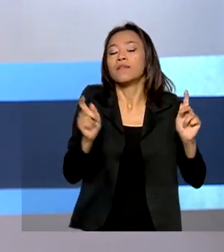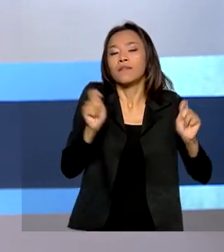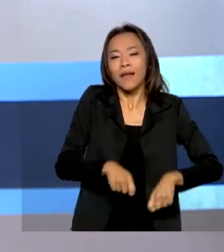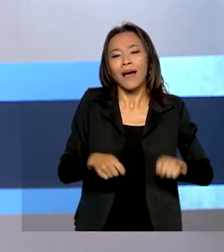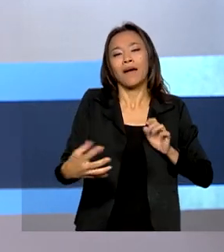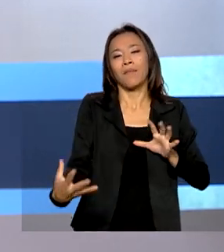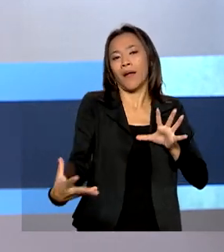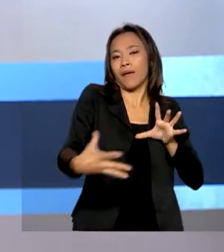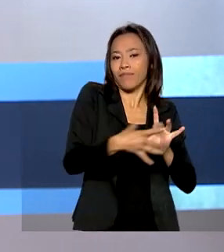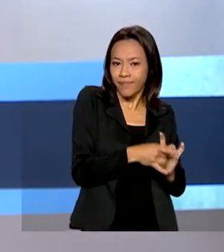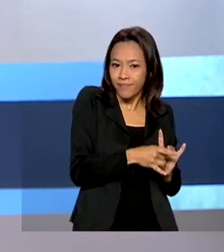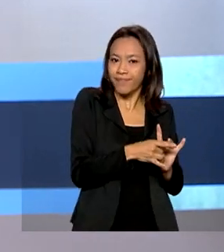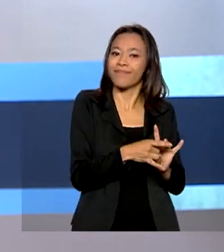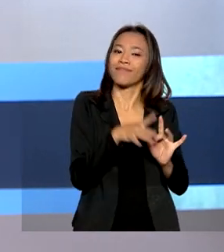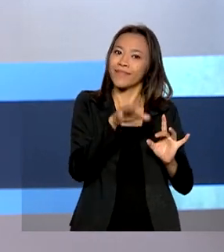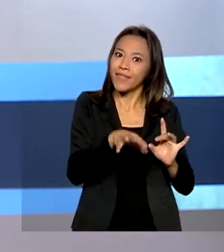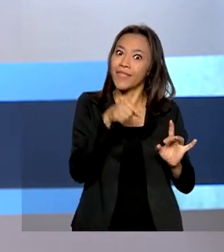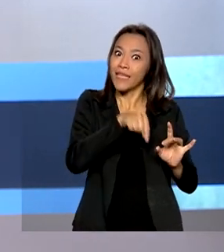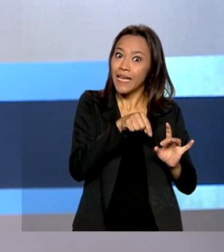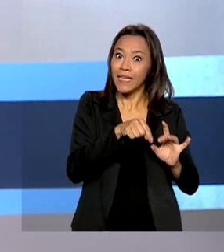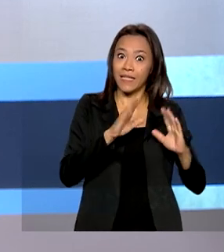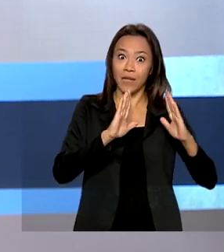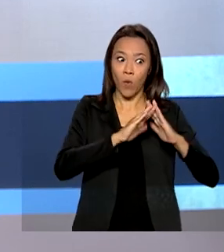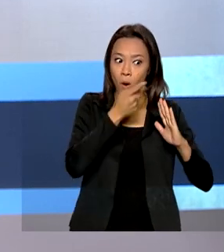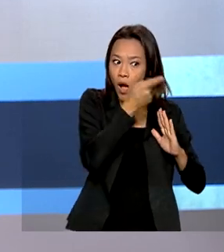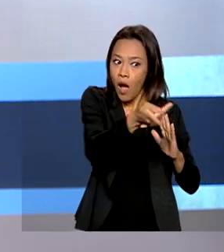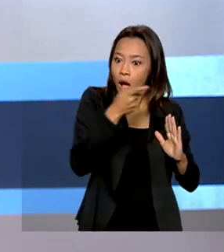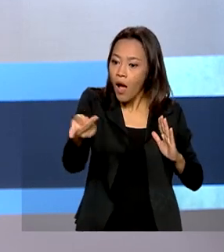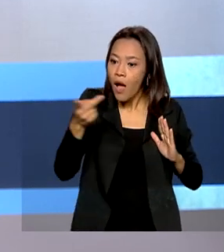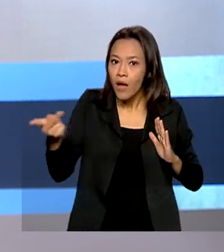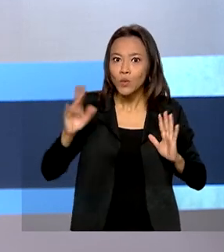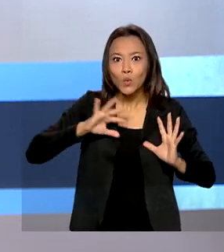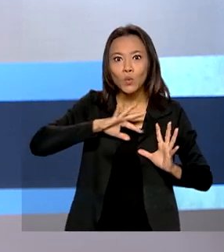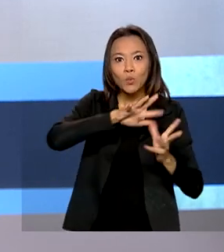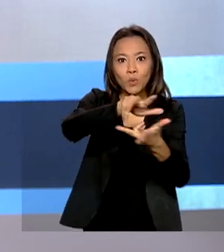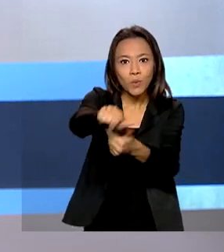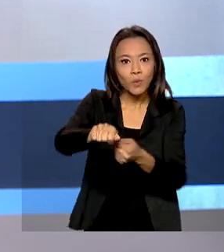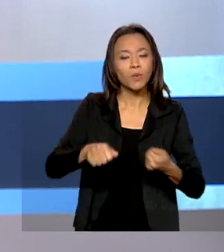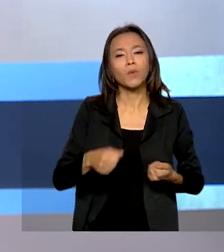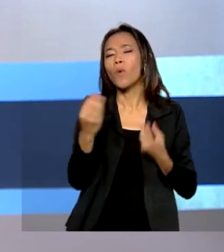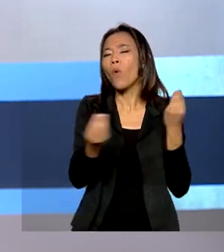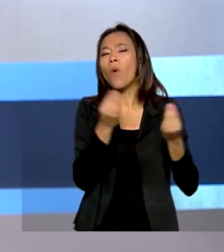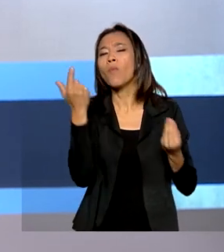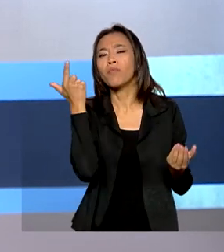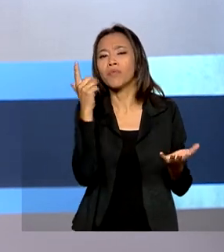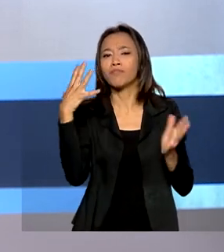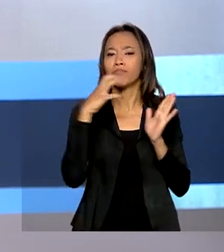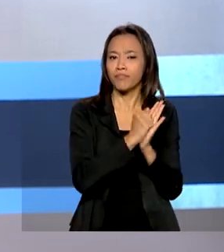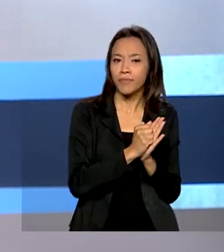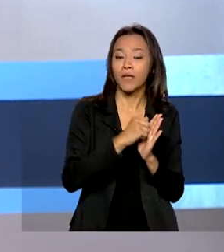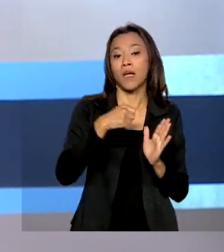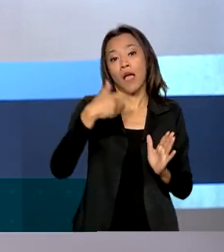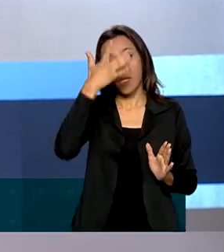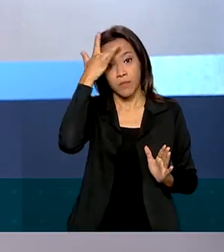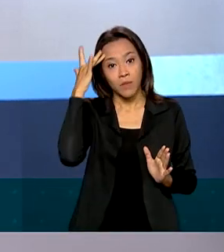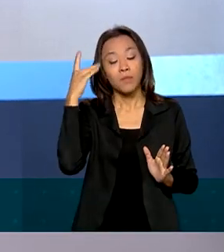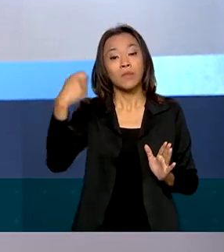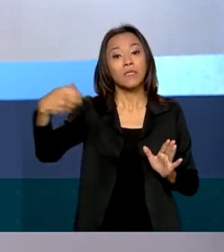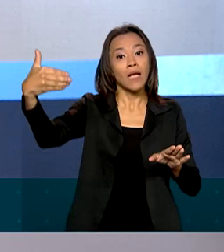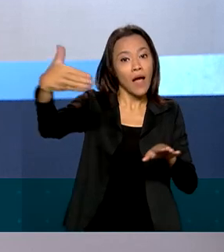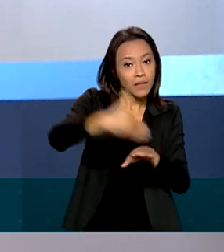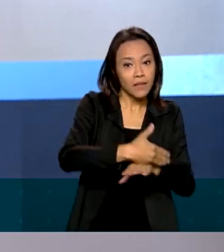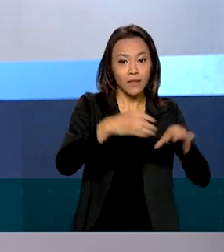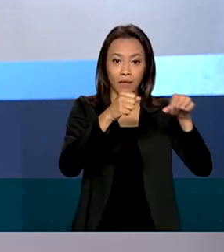programa de visitação domiciliar do mundo. Para aderir, o gestor da assistência social deve acessar o sistema